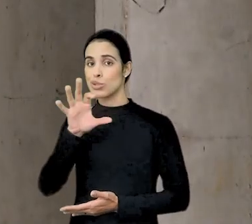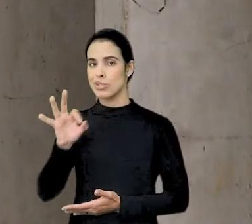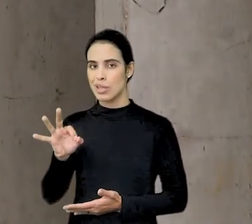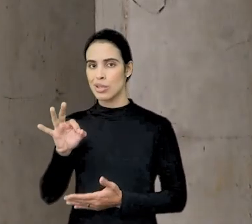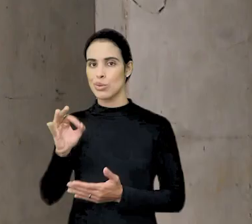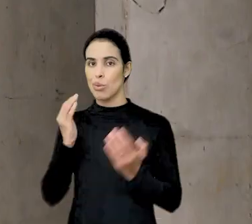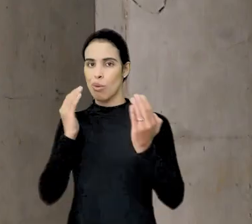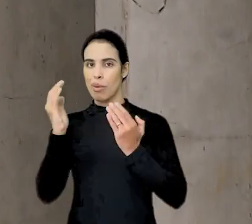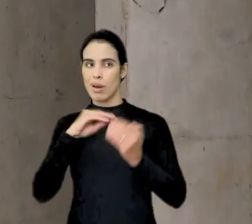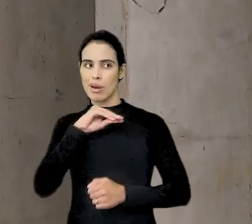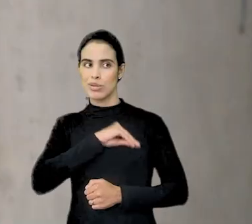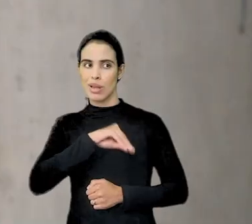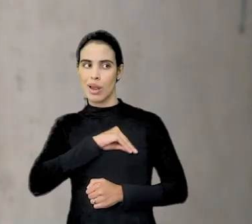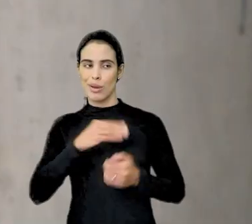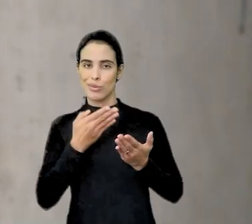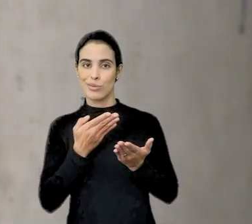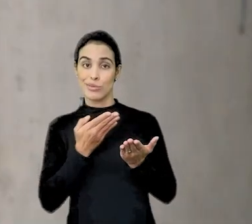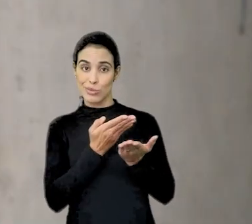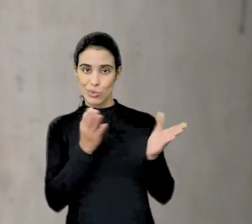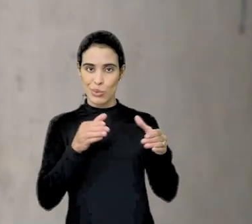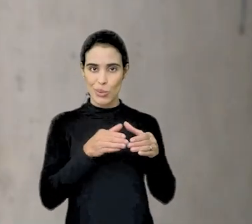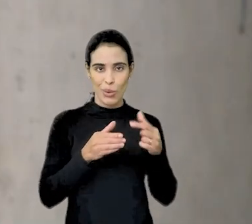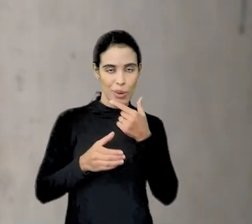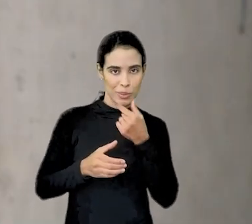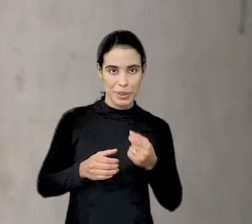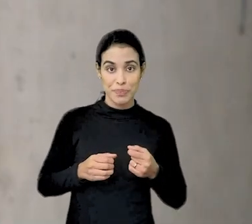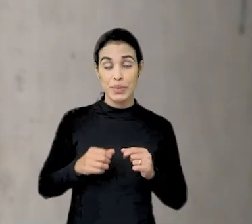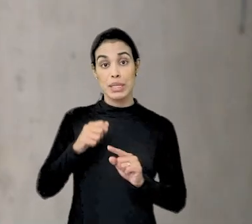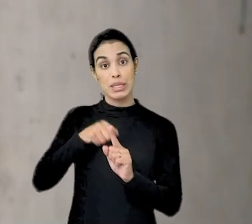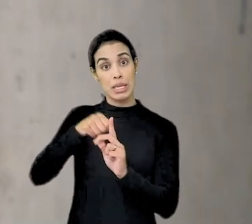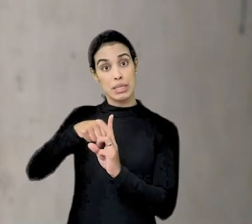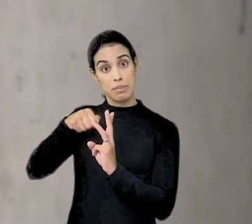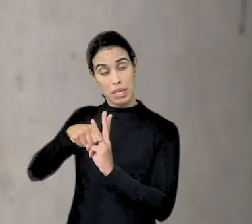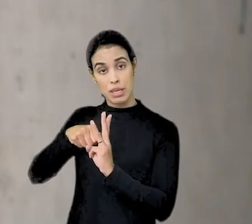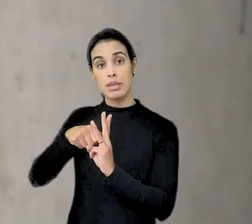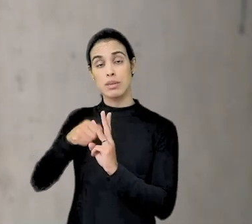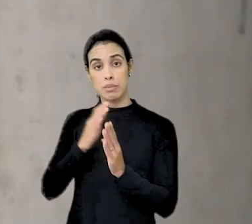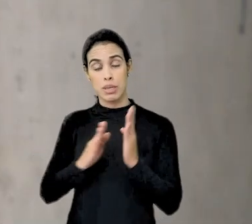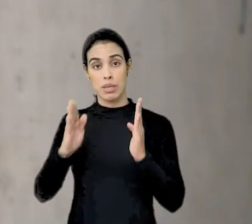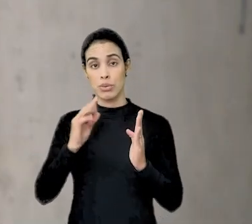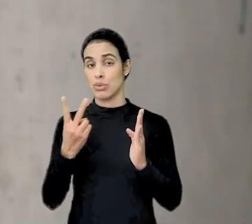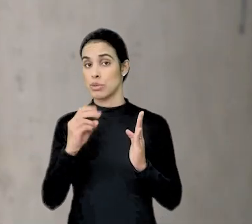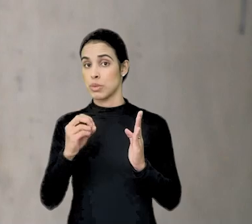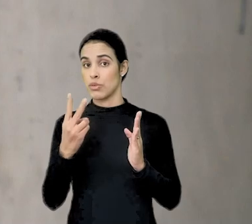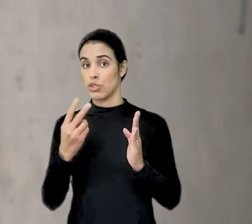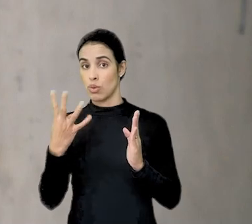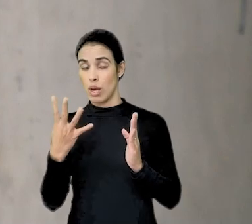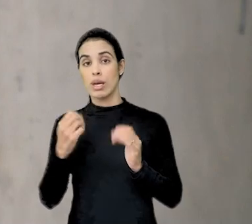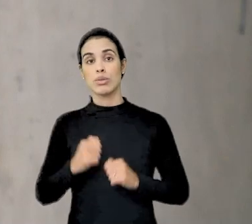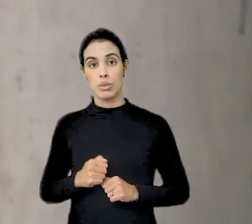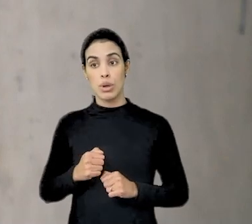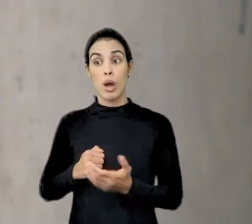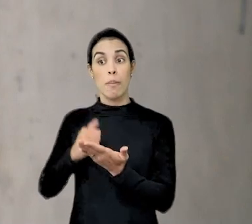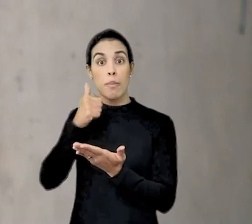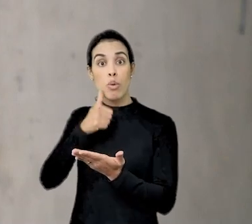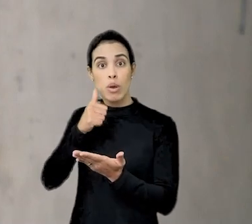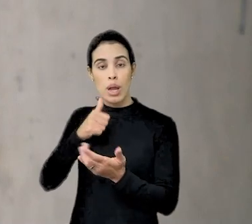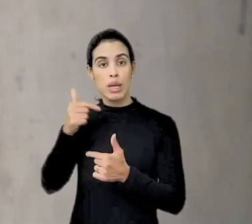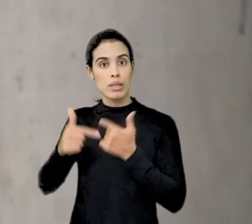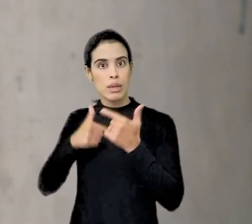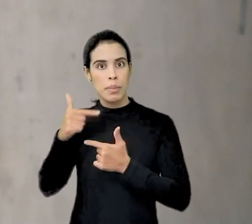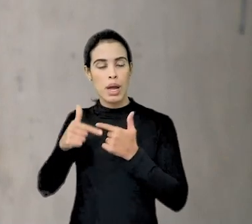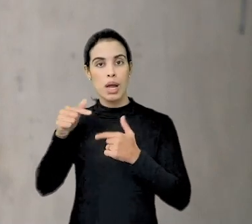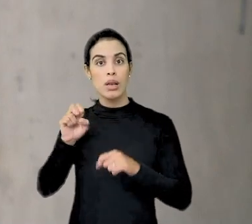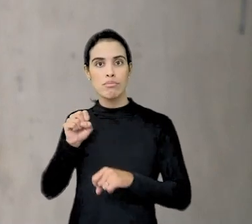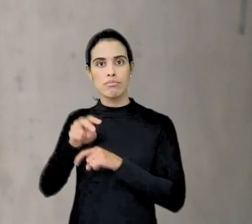73% do salário deles. Uma outra pesquisa revelou que no terceiro trimestre de 2024, trabalhadoras que